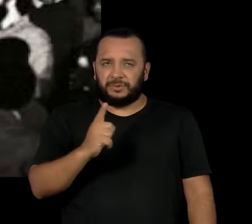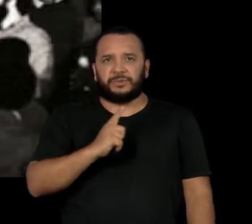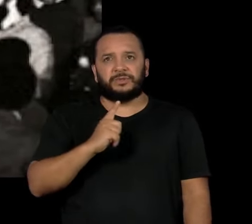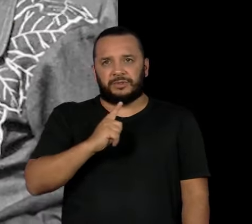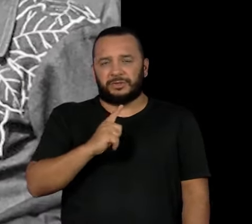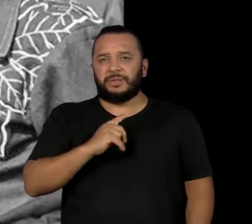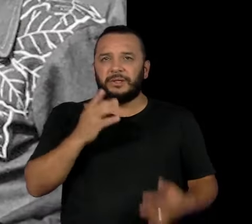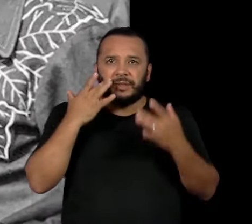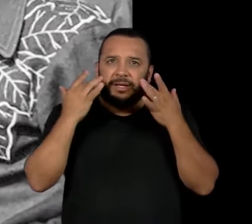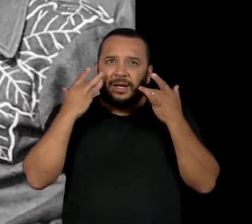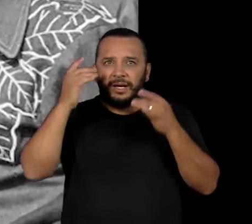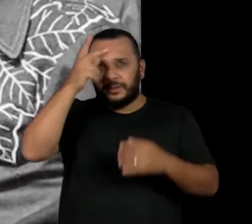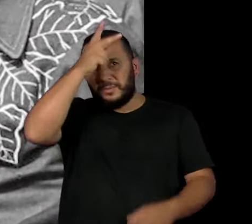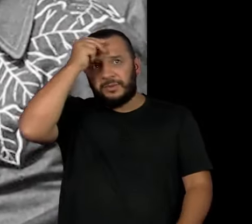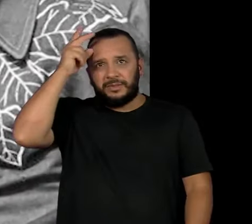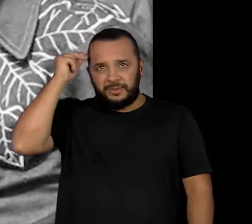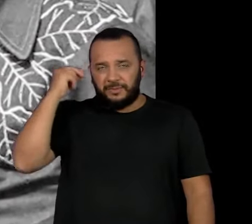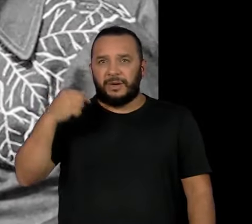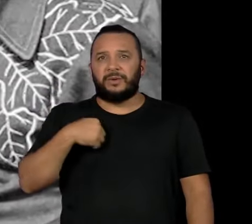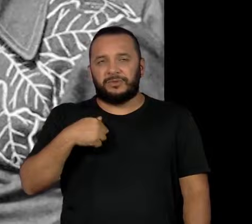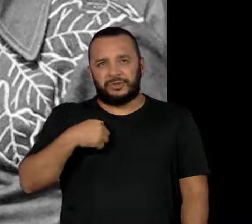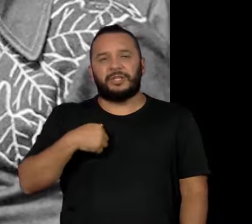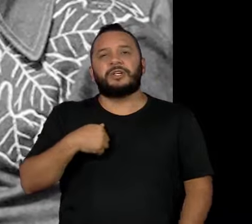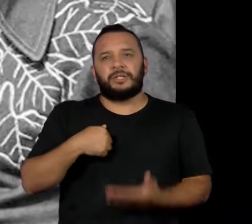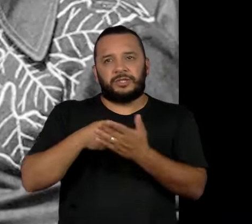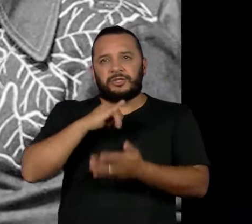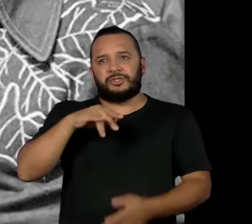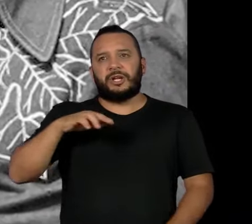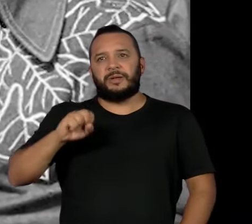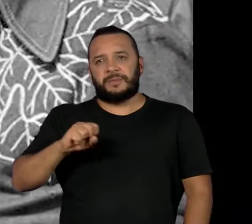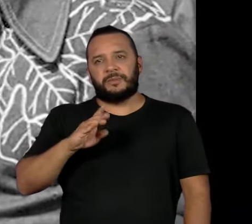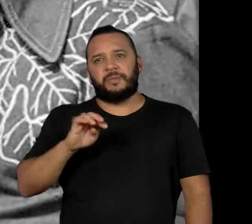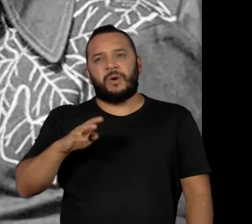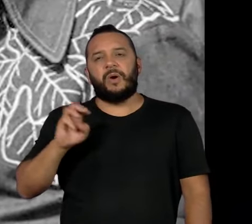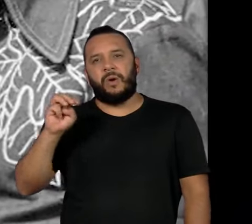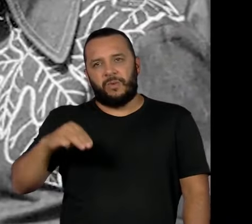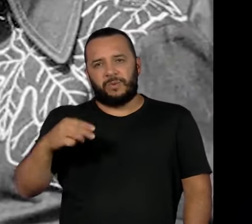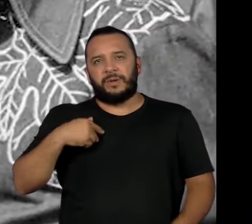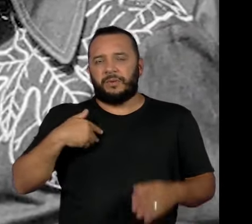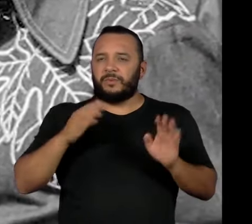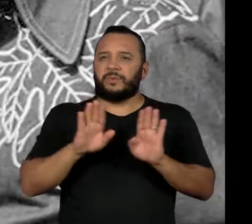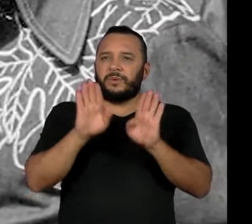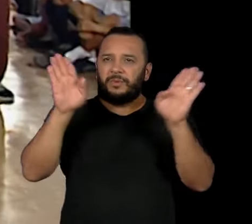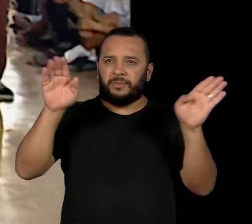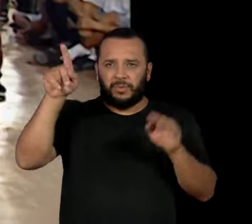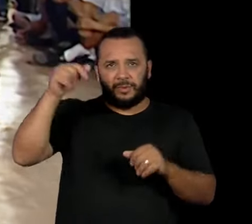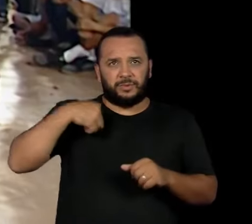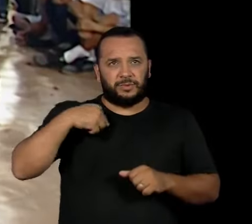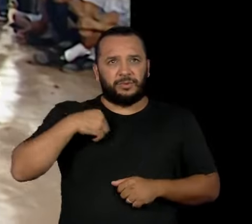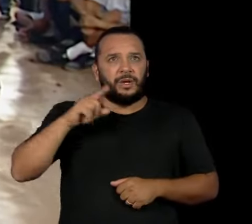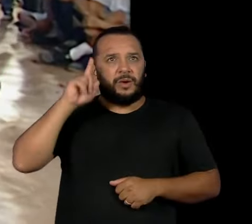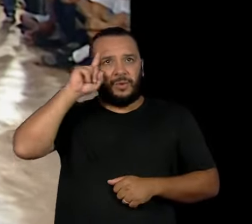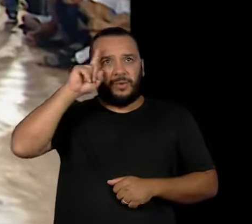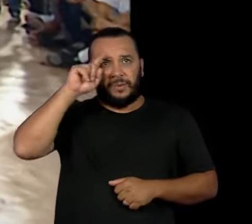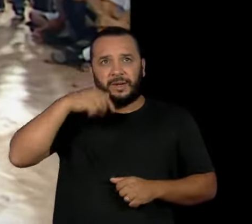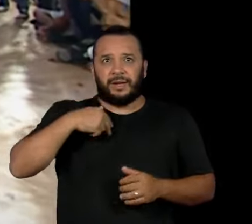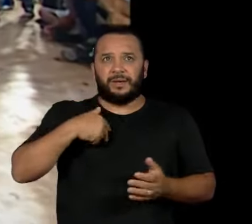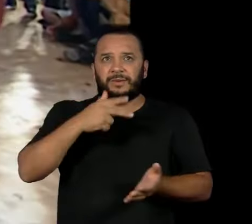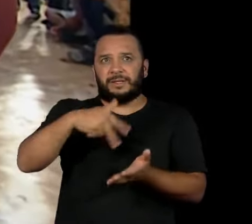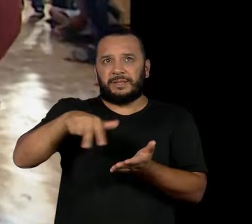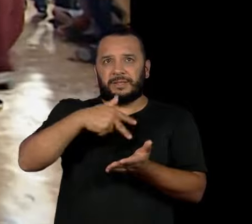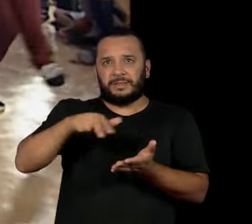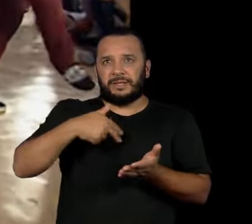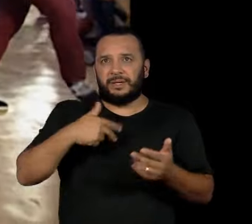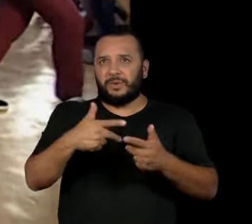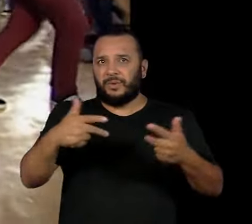no Teatro Municipal, vinha de receber o James Brown no aeroporto de Congonhas. Eu dancei muitas coisas que não existiam. Dentro